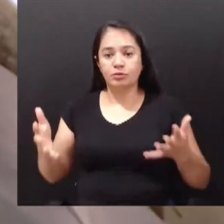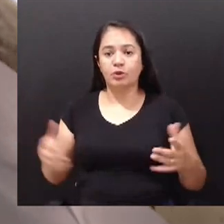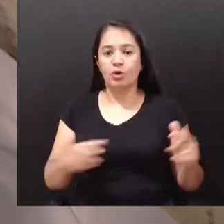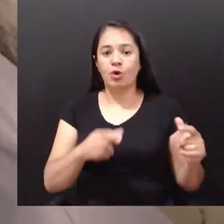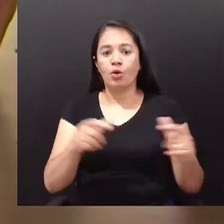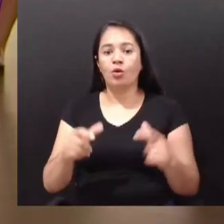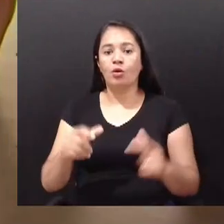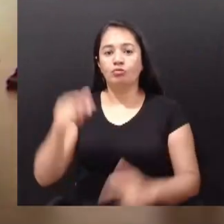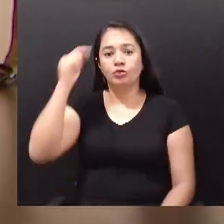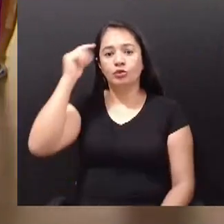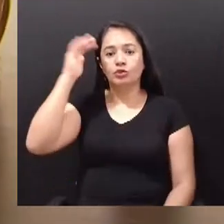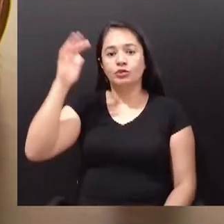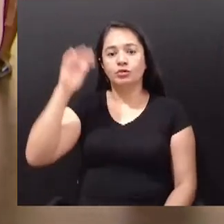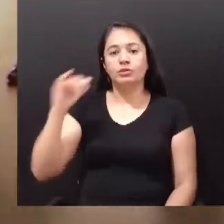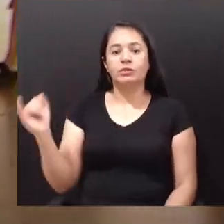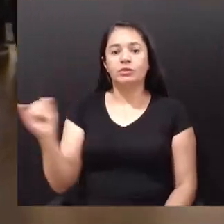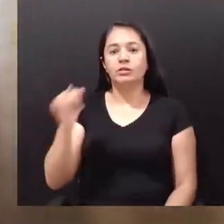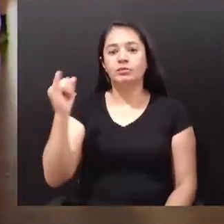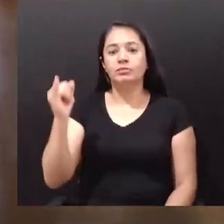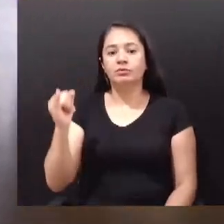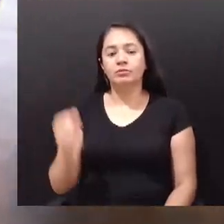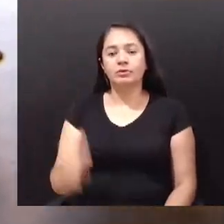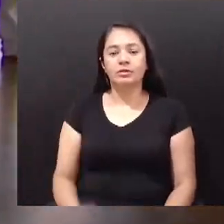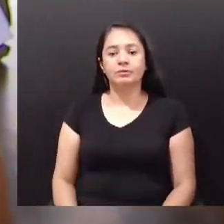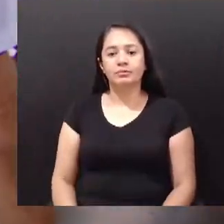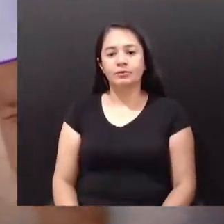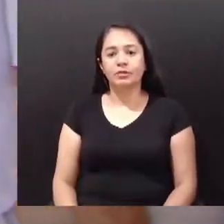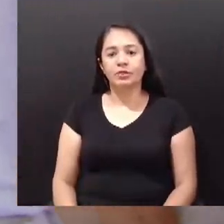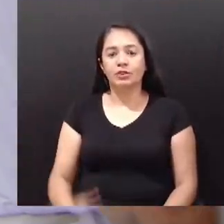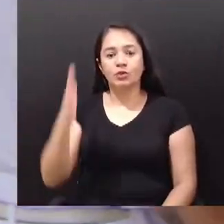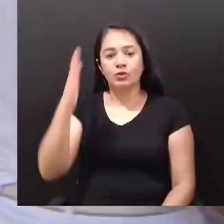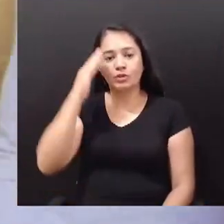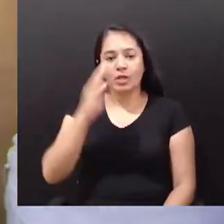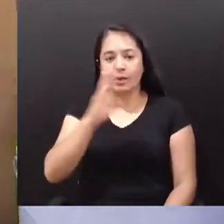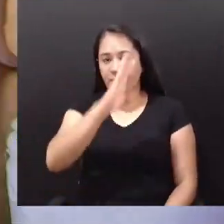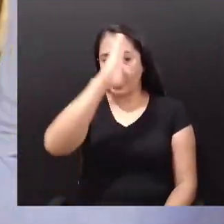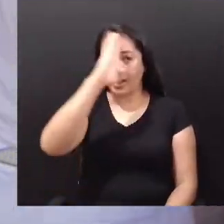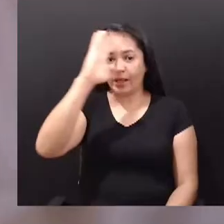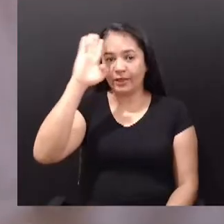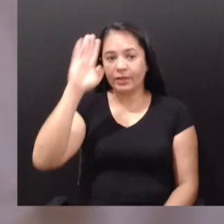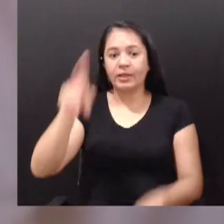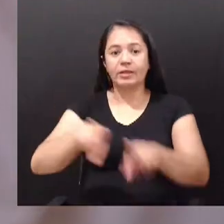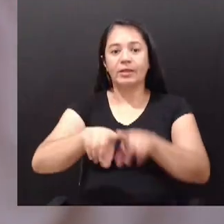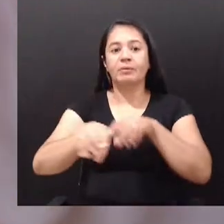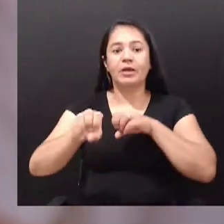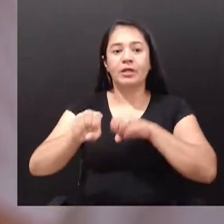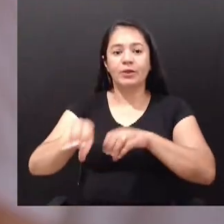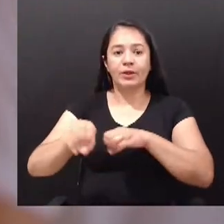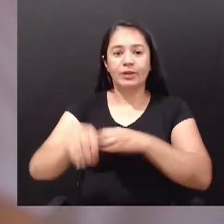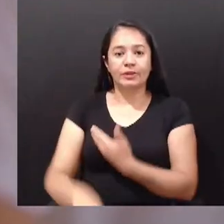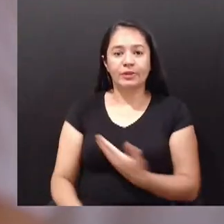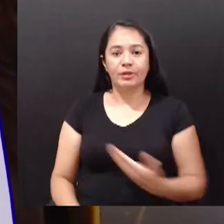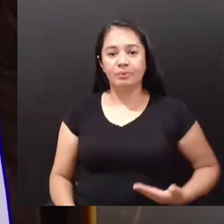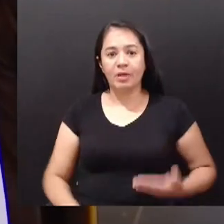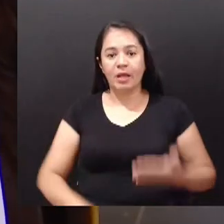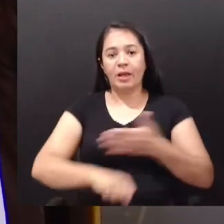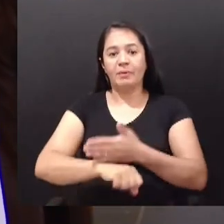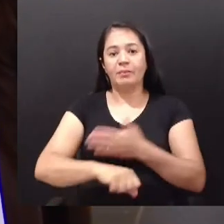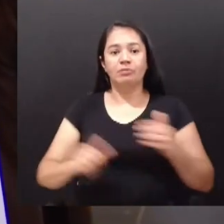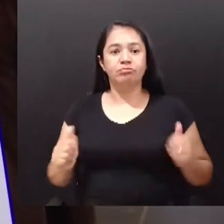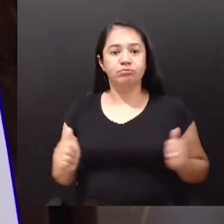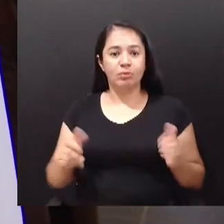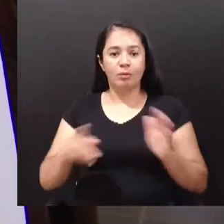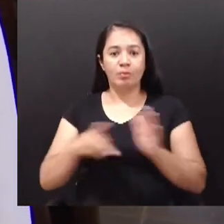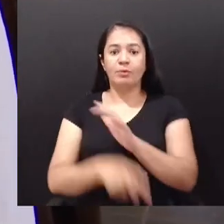a importância de descolonizar o saber acadêmico e a educação pública, com a participação ativa dos estudantes. Hoje